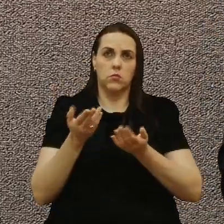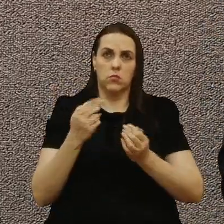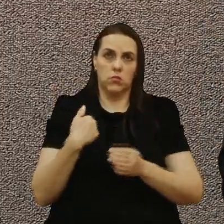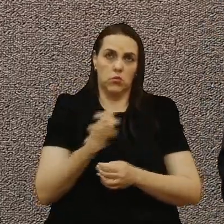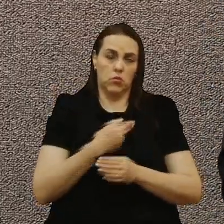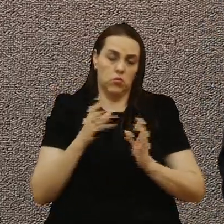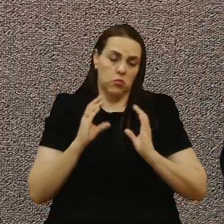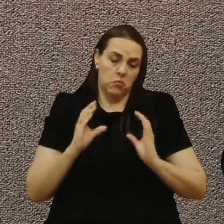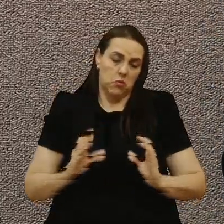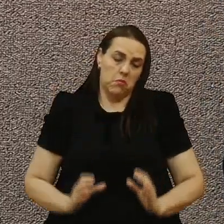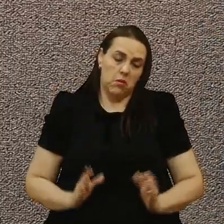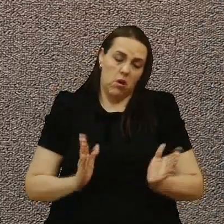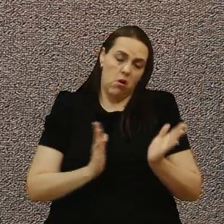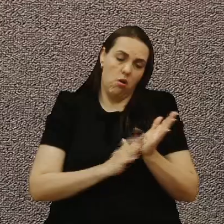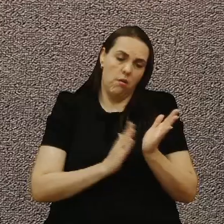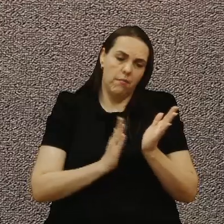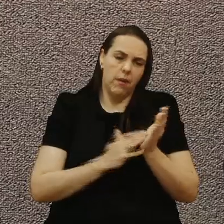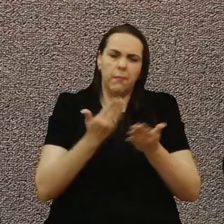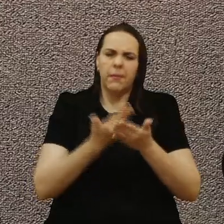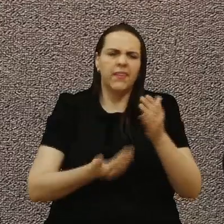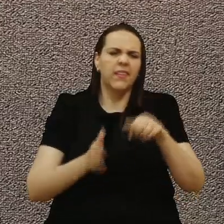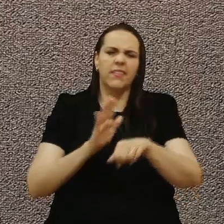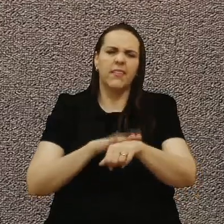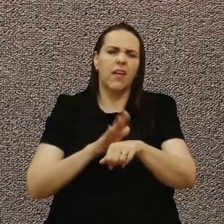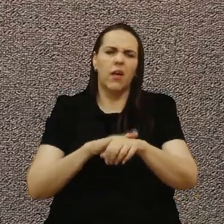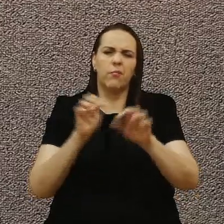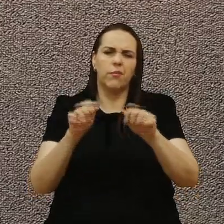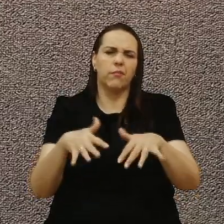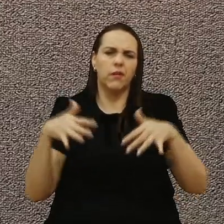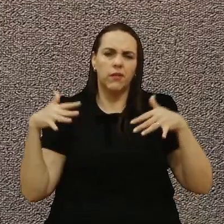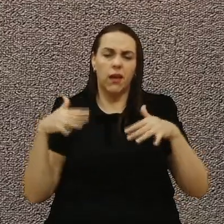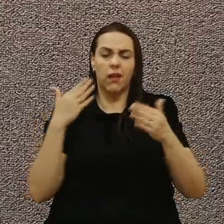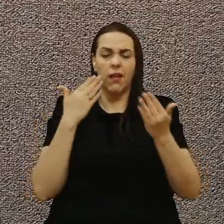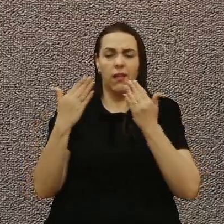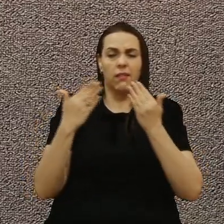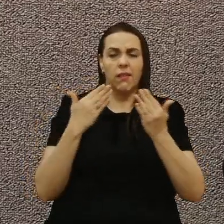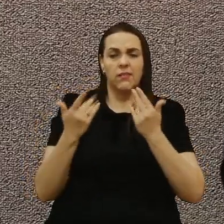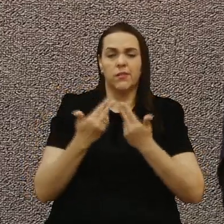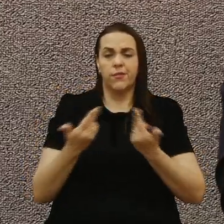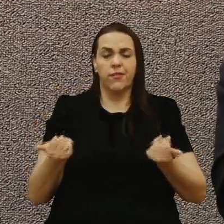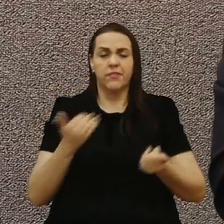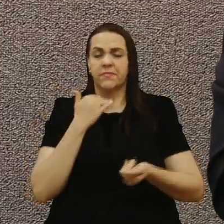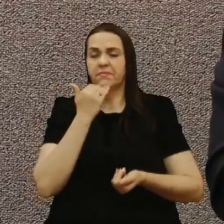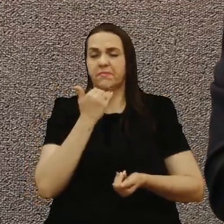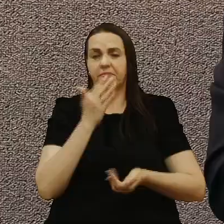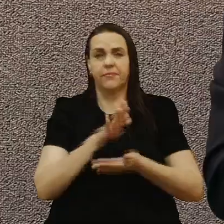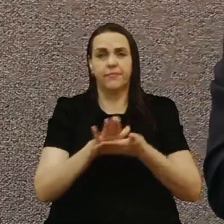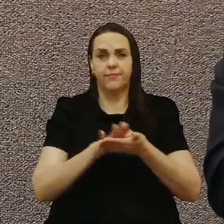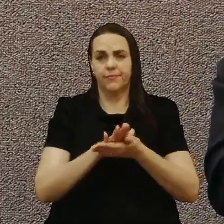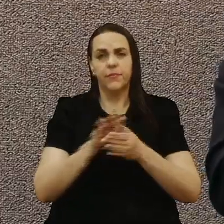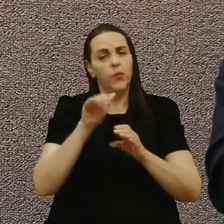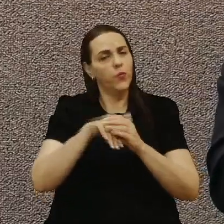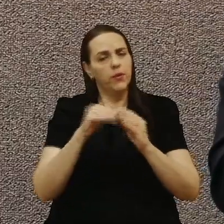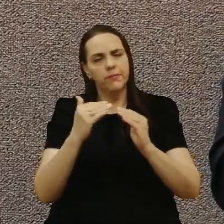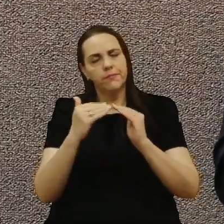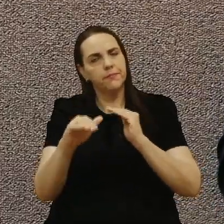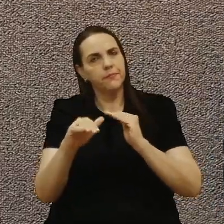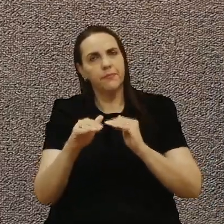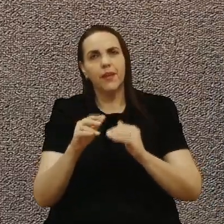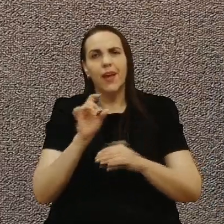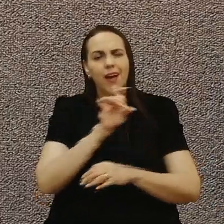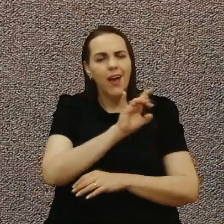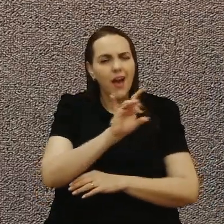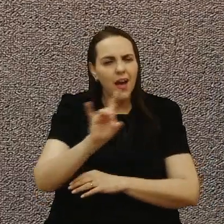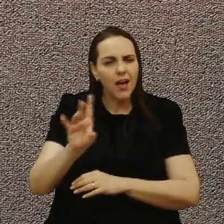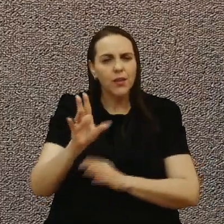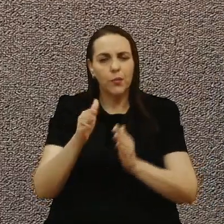nós perdemos tempo aqui no nosso plenário, analisando uma coisa que não vai a lugar nenhum, votarei contrário, mas penso que cada pedido de impeachment que